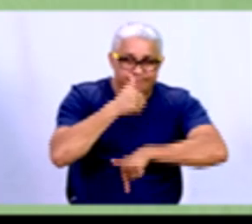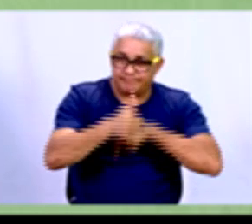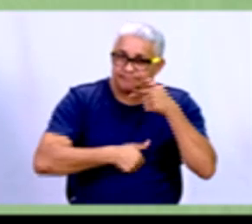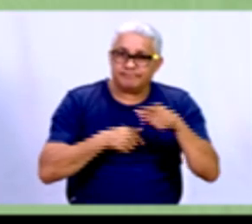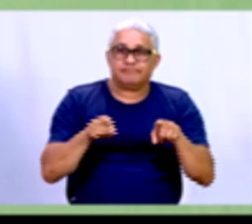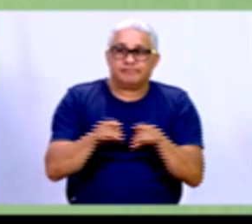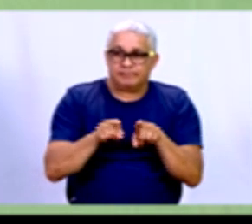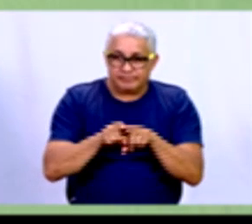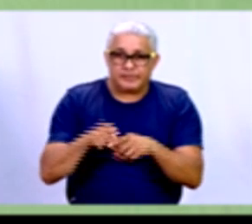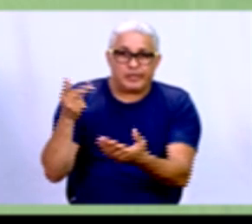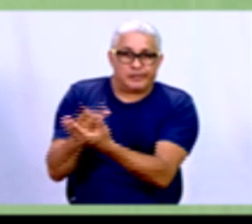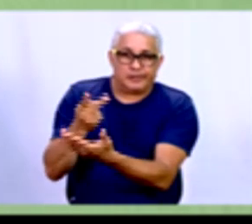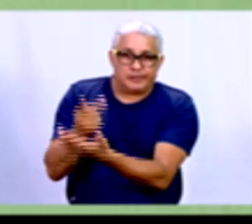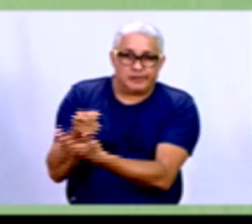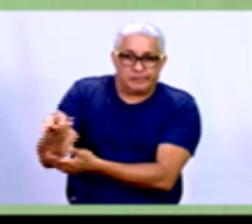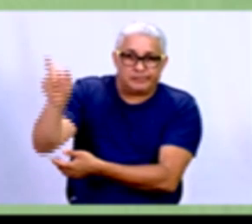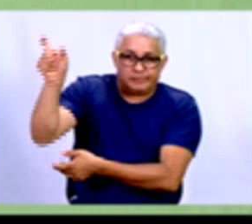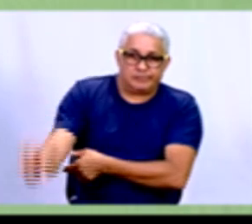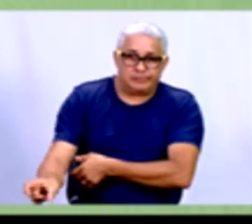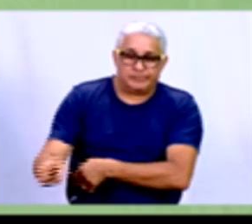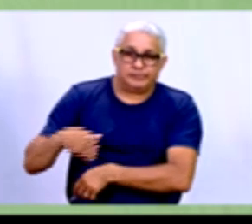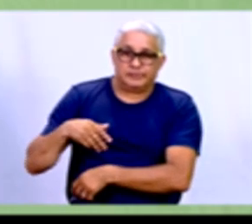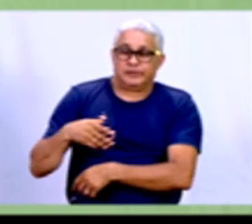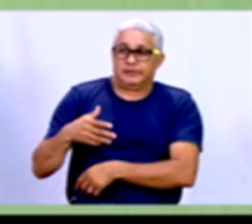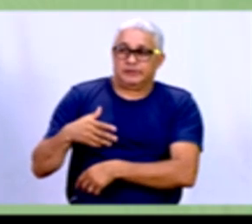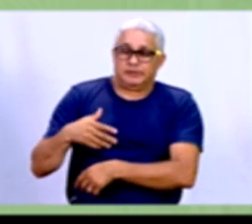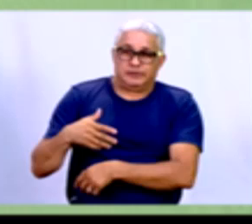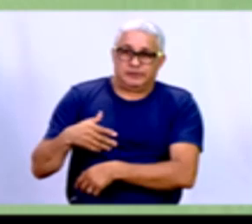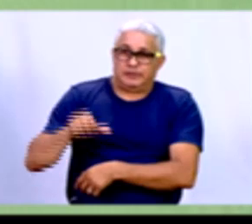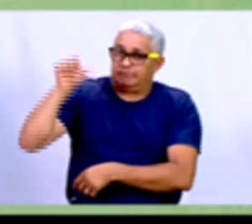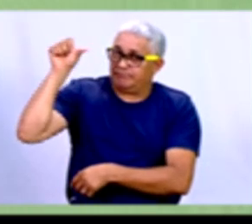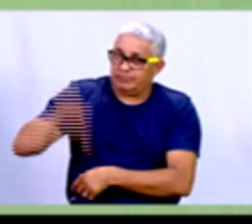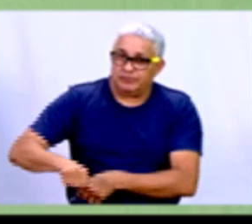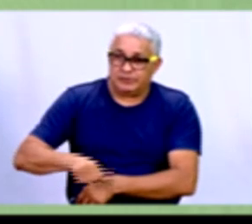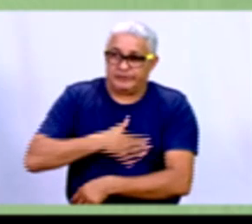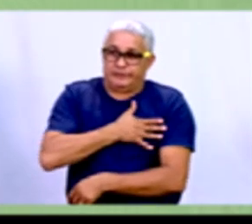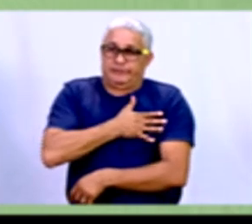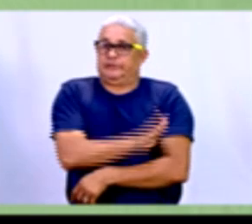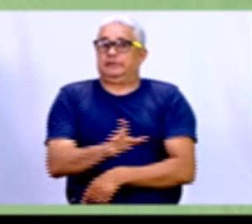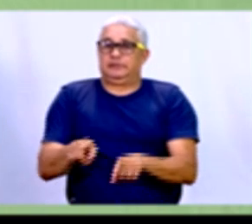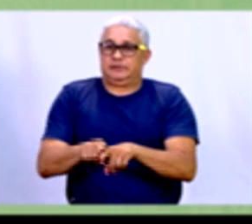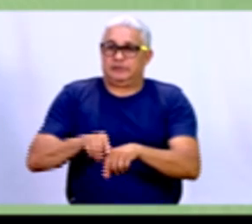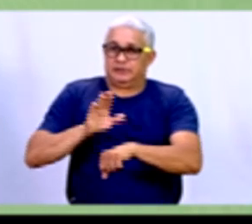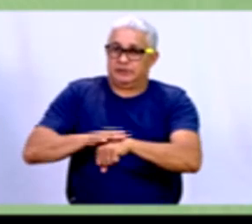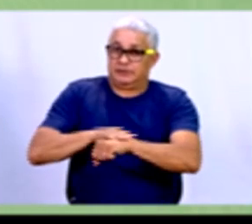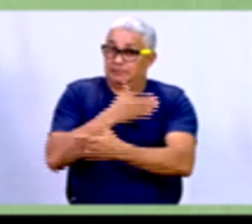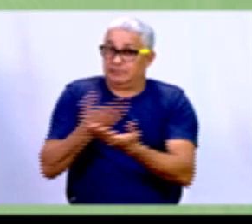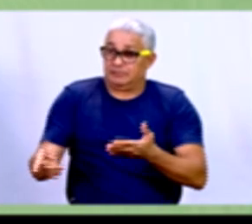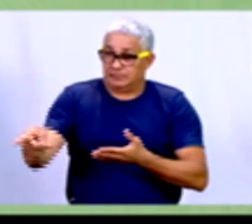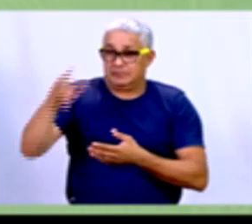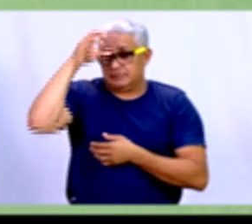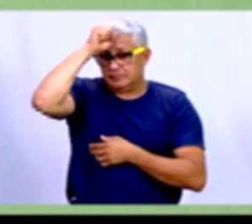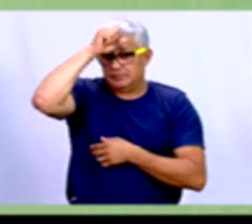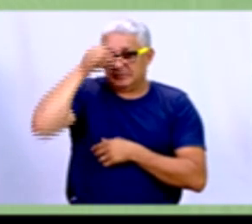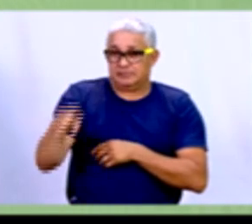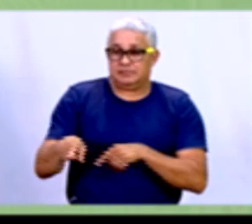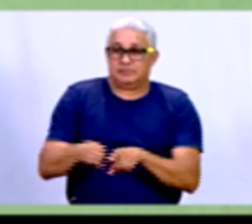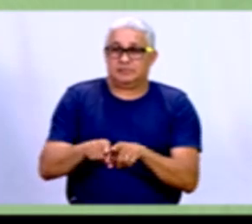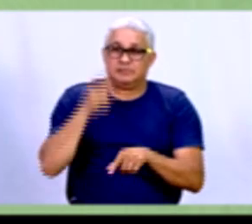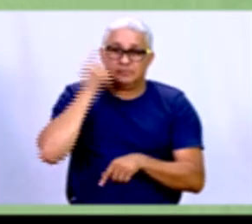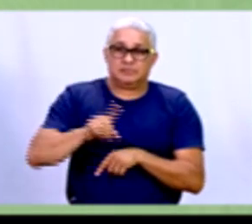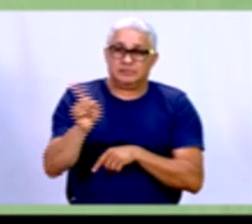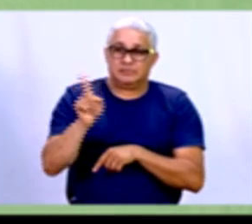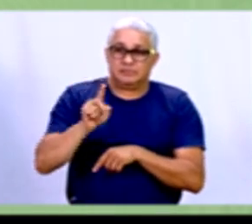usuários cometam mais erros, que eles fiquem insatisfeitos, que eles tenham que usar mais tempo para aprender, não